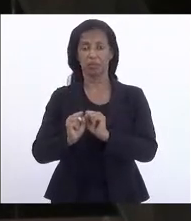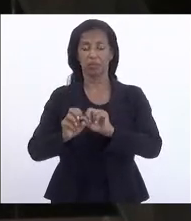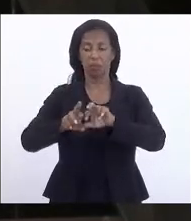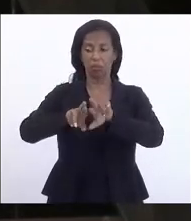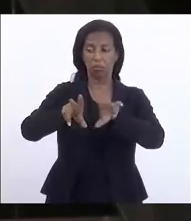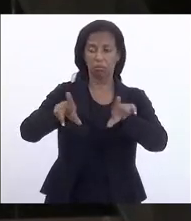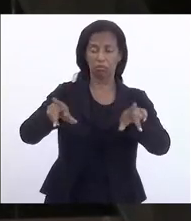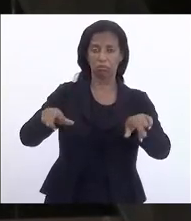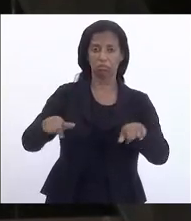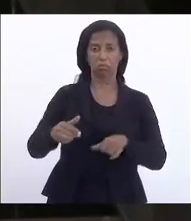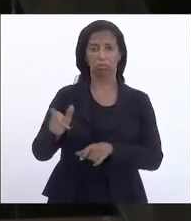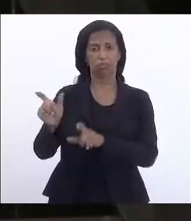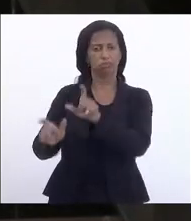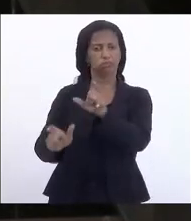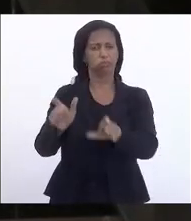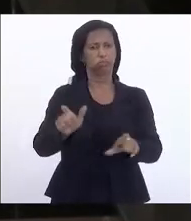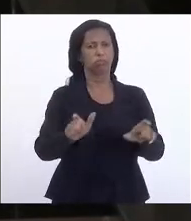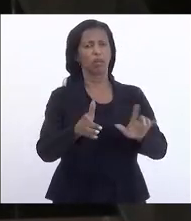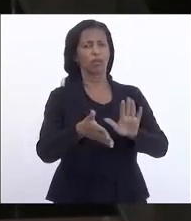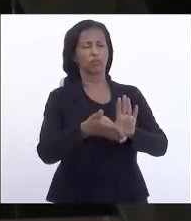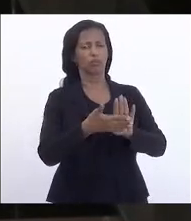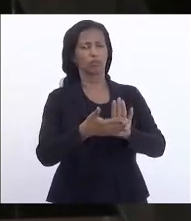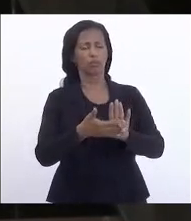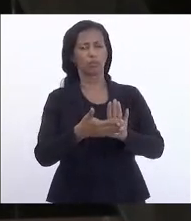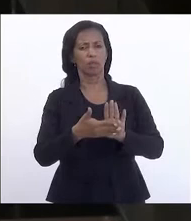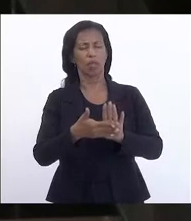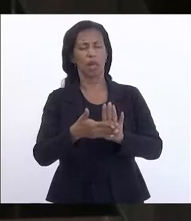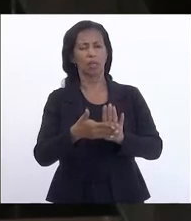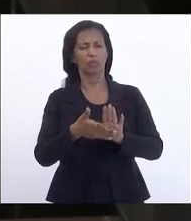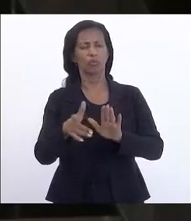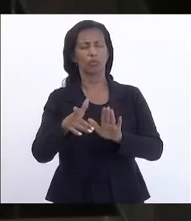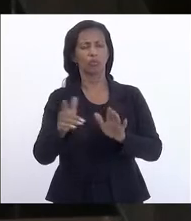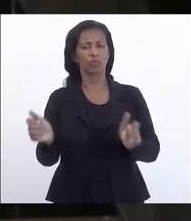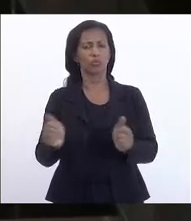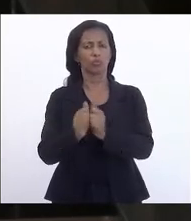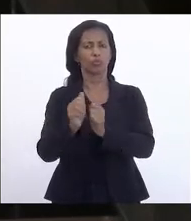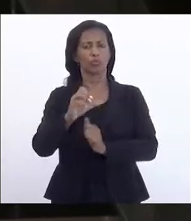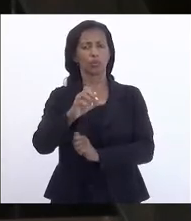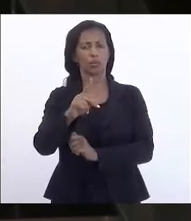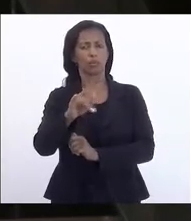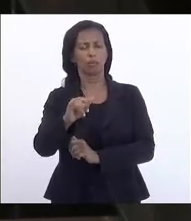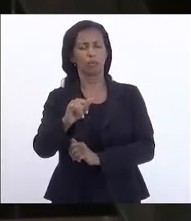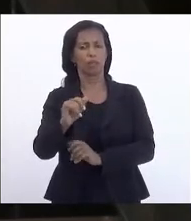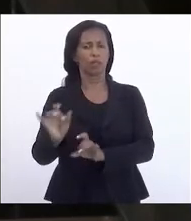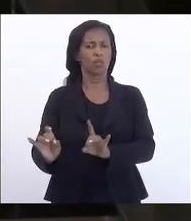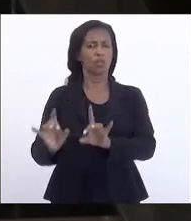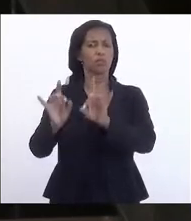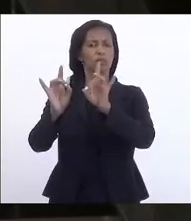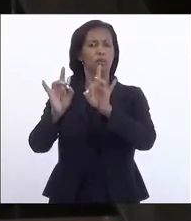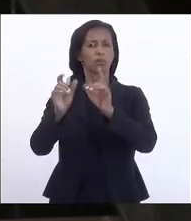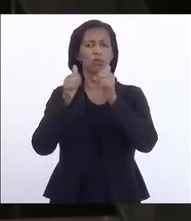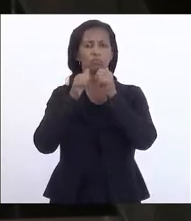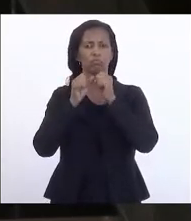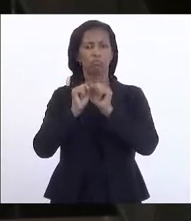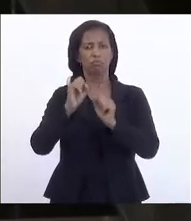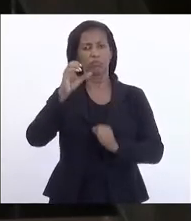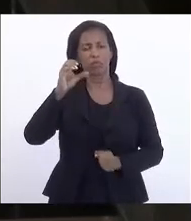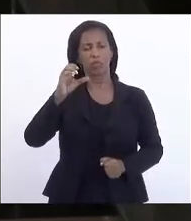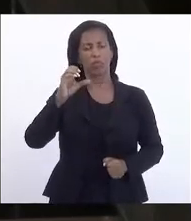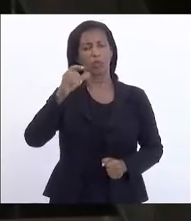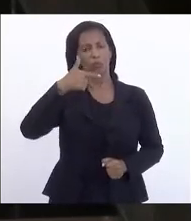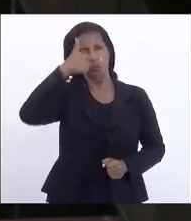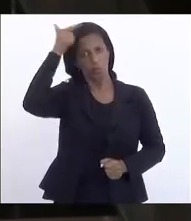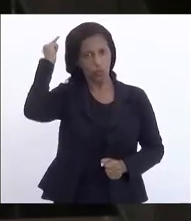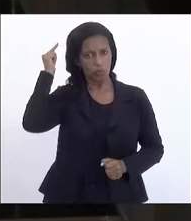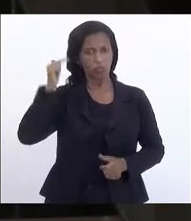assessorias dos mandatos que compuseram a CPI, especialmente a assessoria do deputado Luiz Paulo, a assessoria